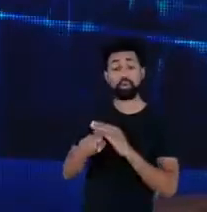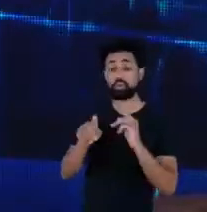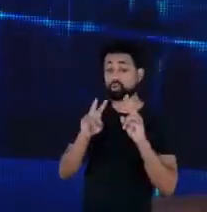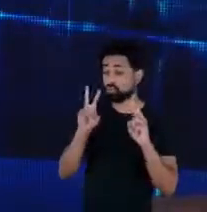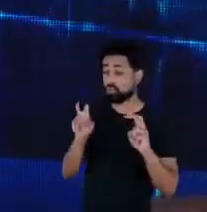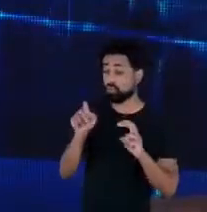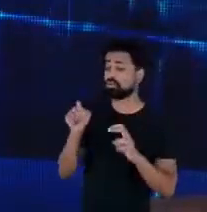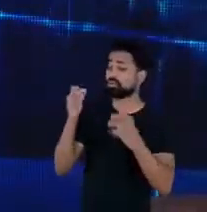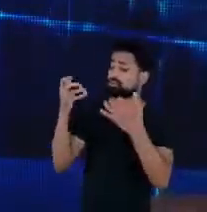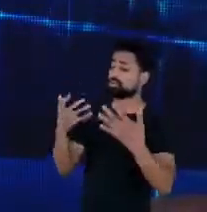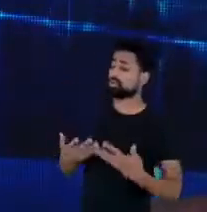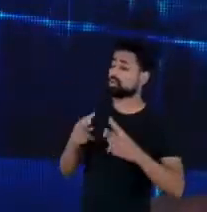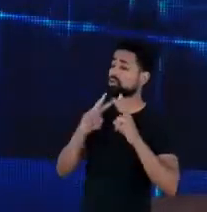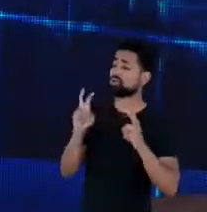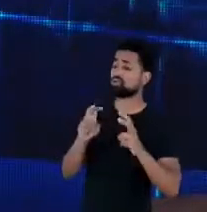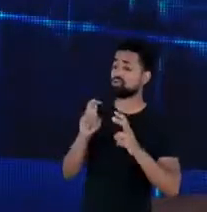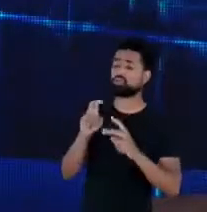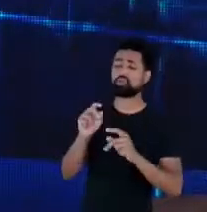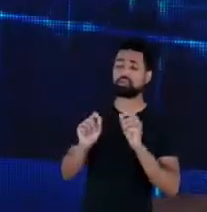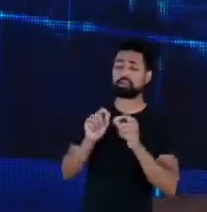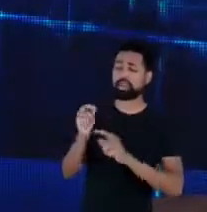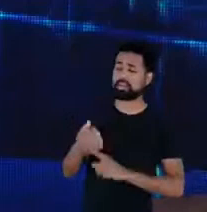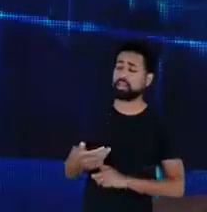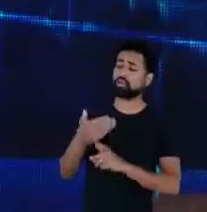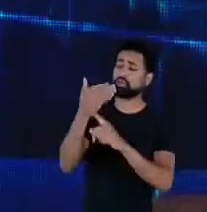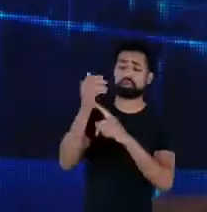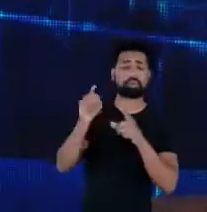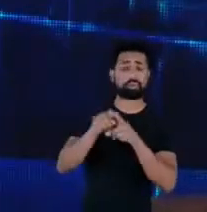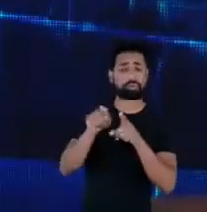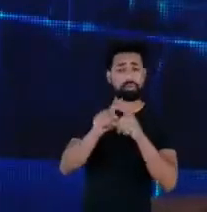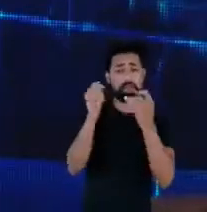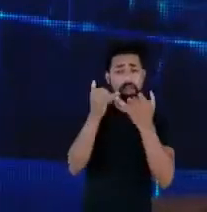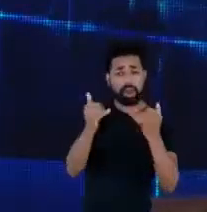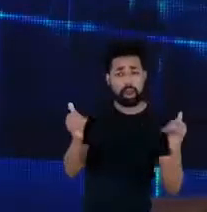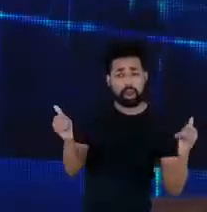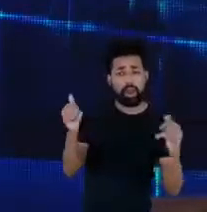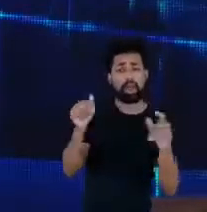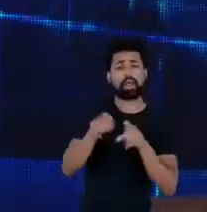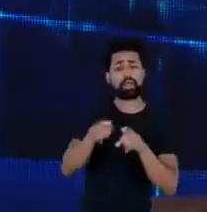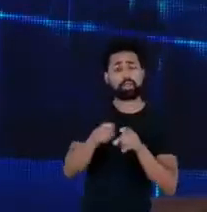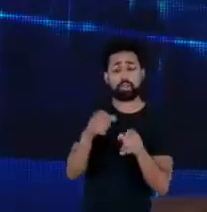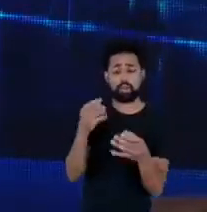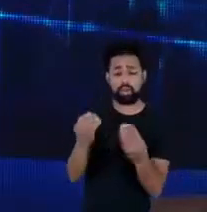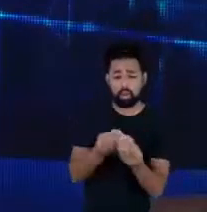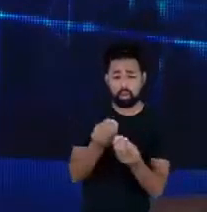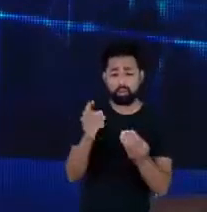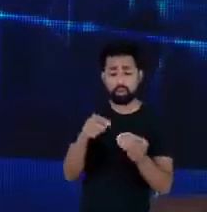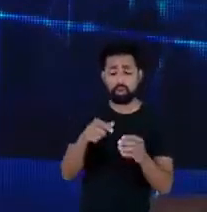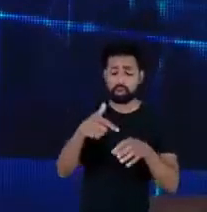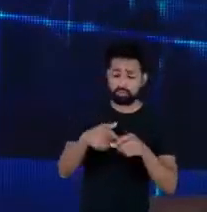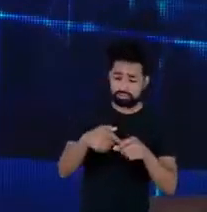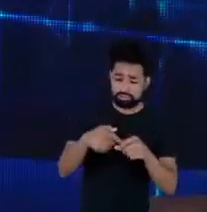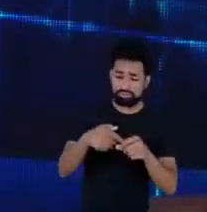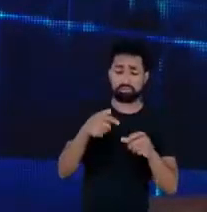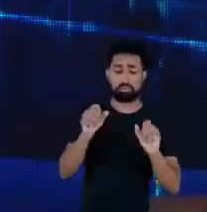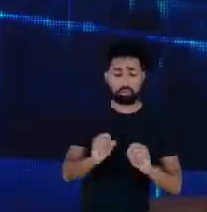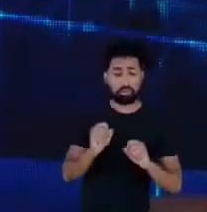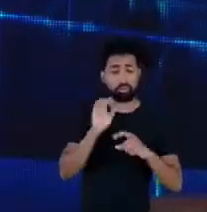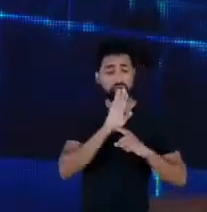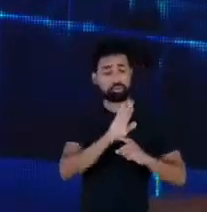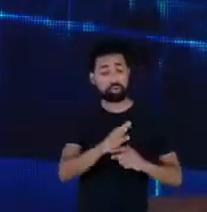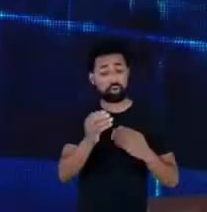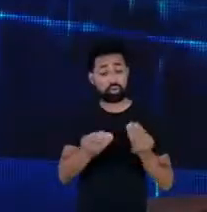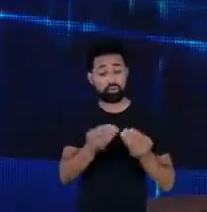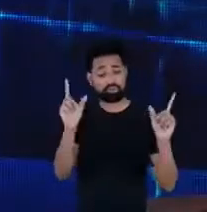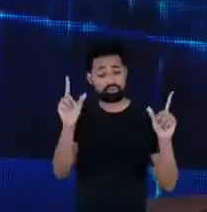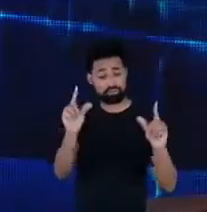pouco de algumas tecnologias, né, de eletrificação e também da célula de combustível. que podem ajudar nessa redução das